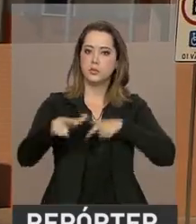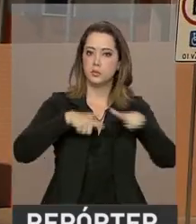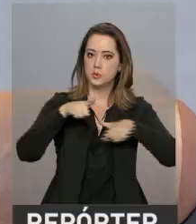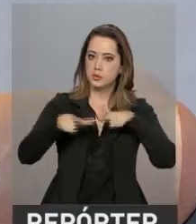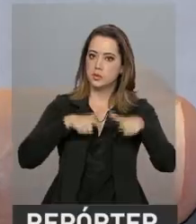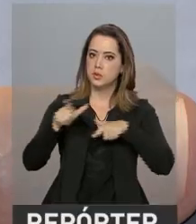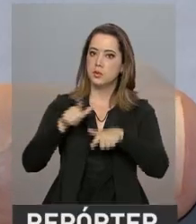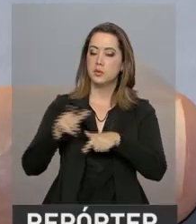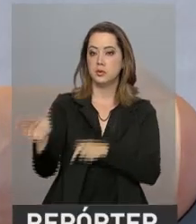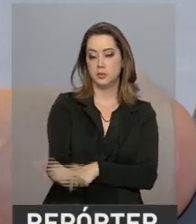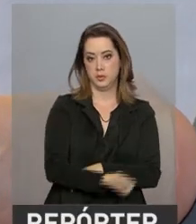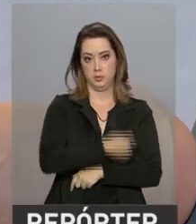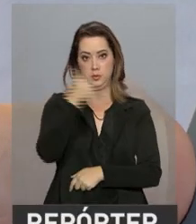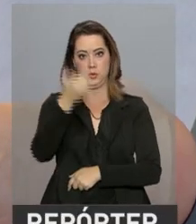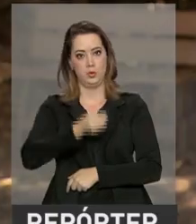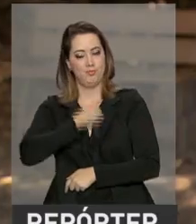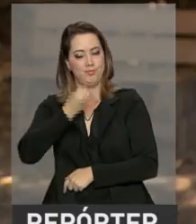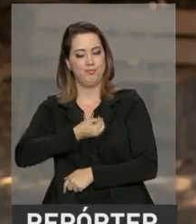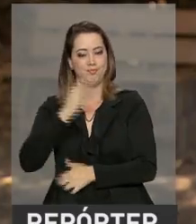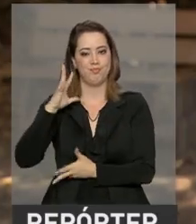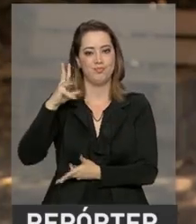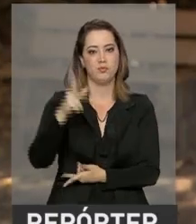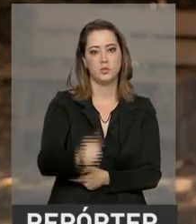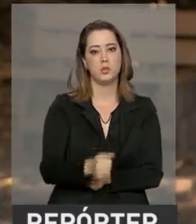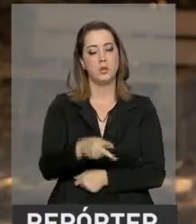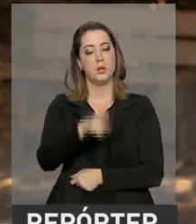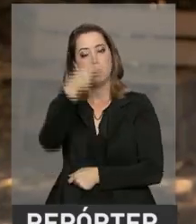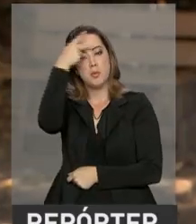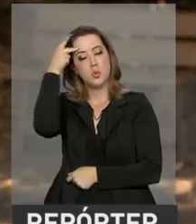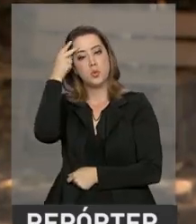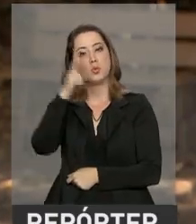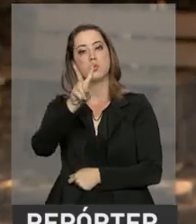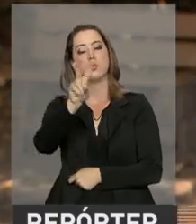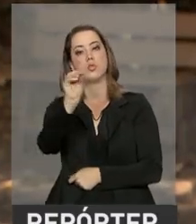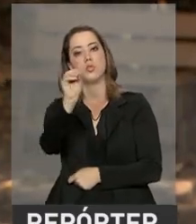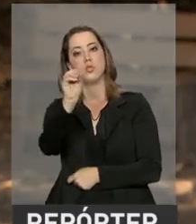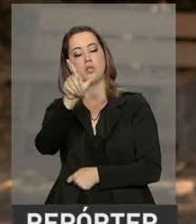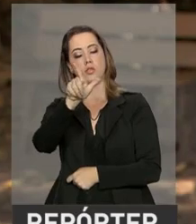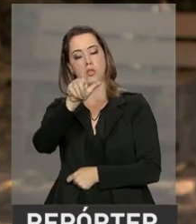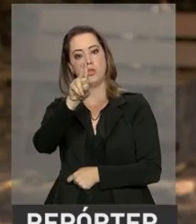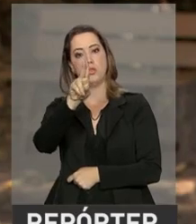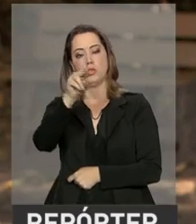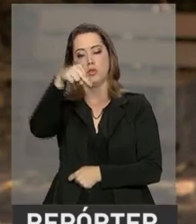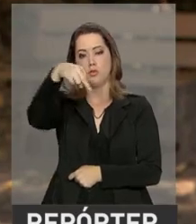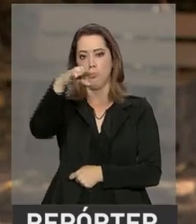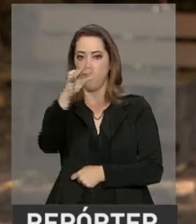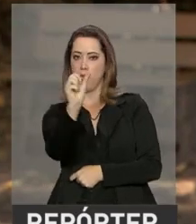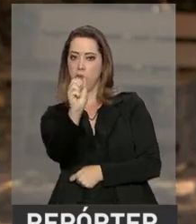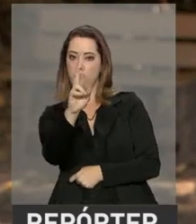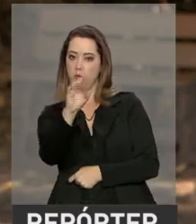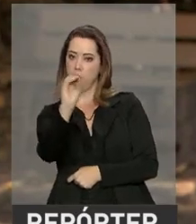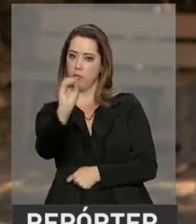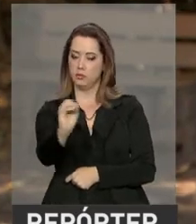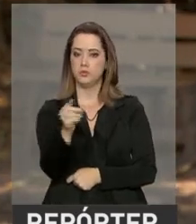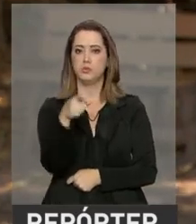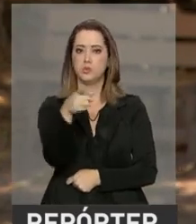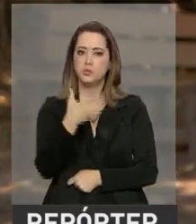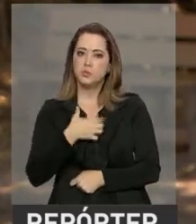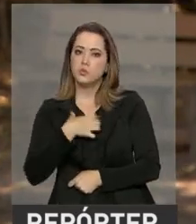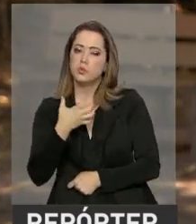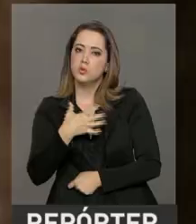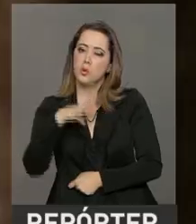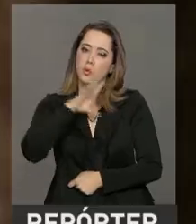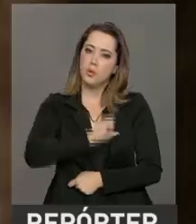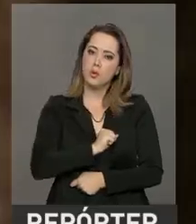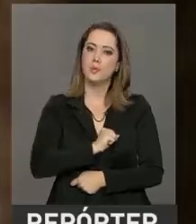de todos são os voluntários no caso de Betânia a motivação foi o amor pela natureza e a vontade de preservar o meio